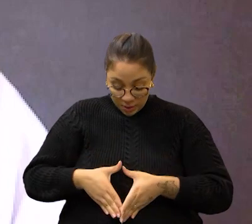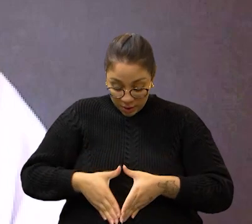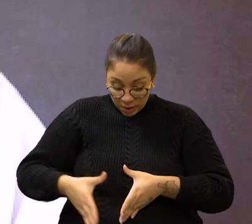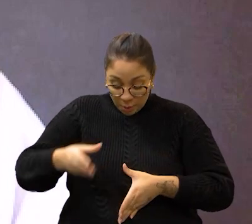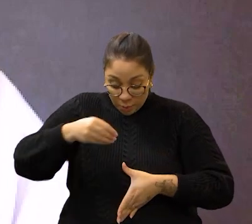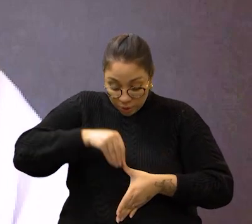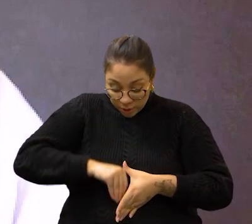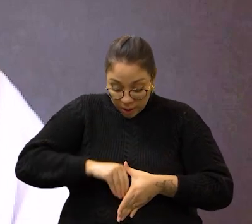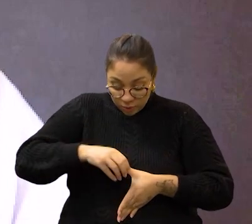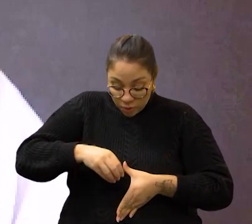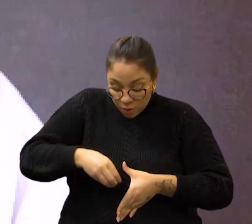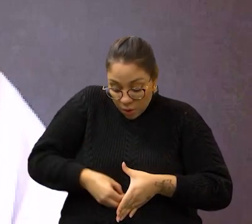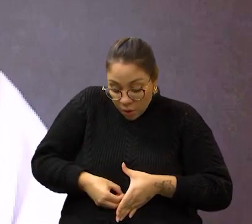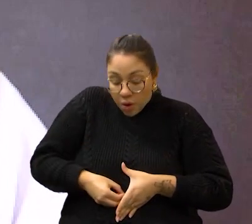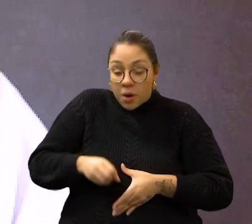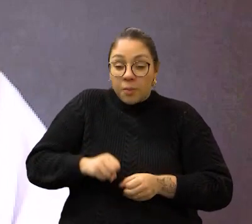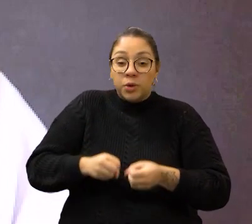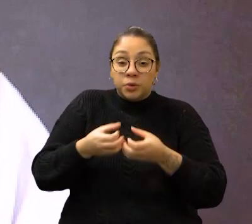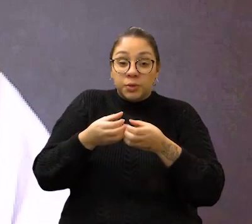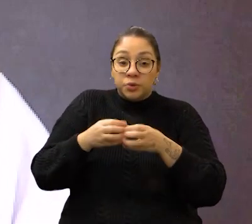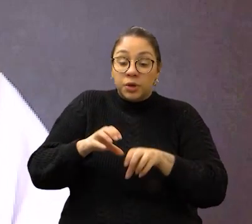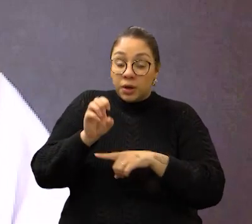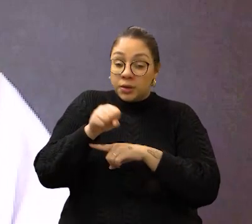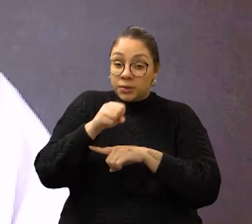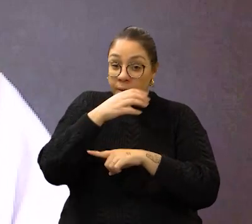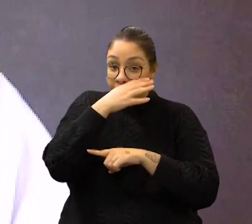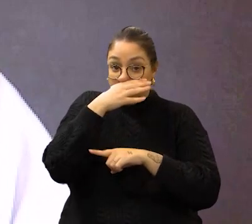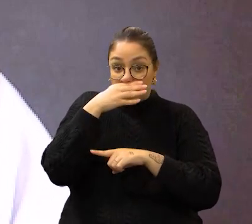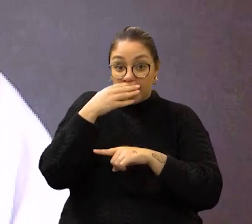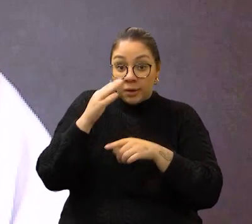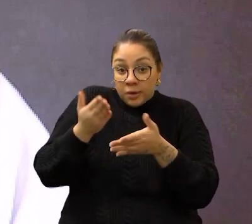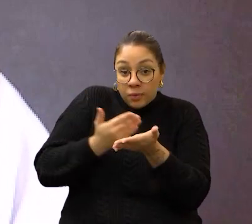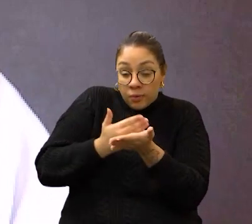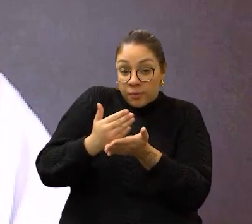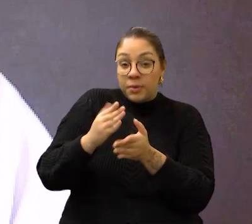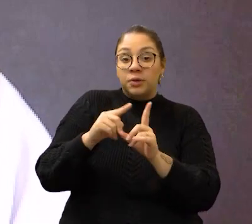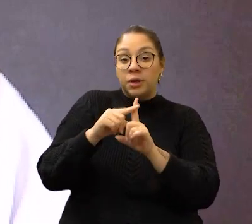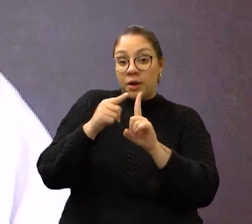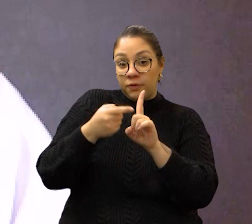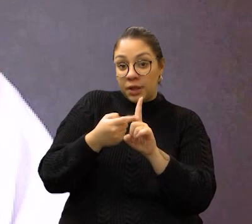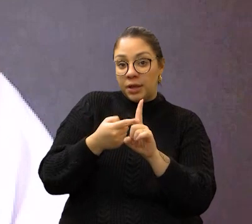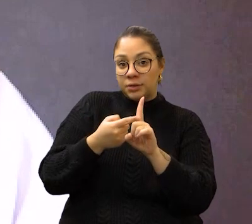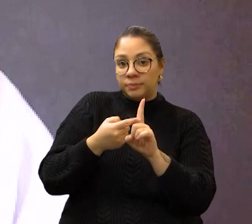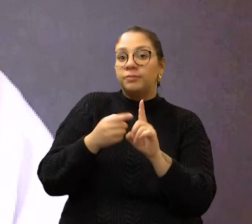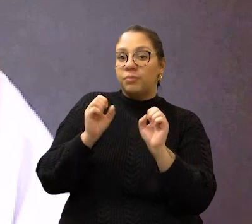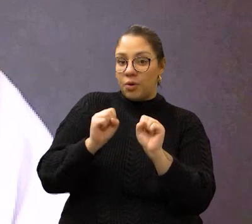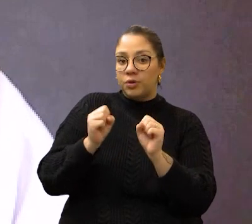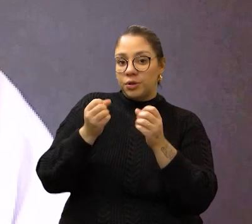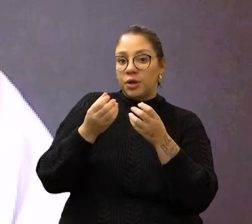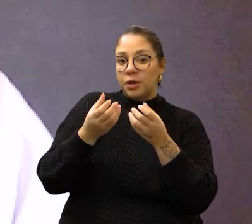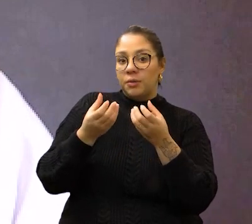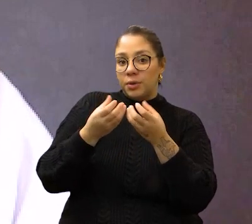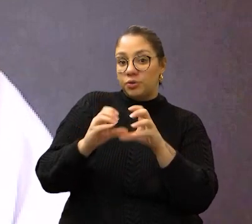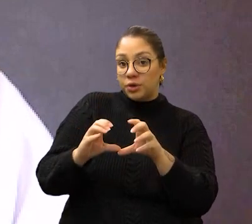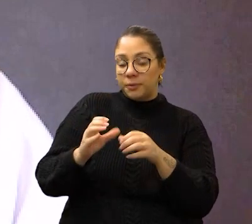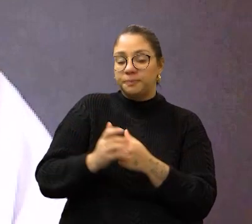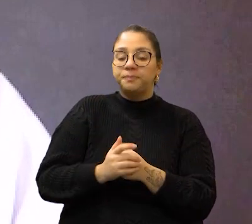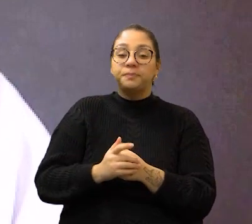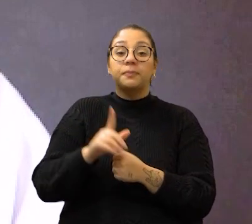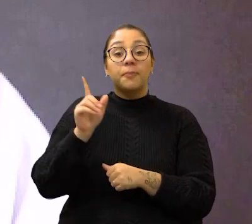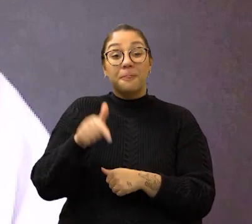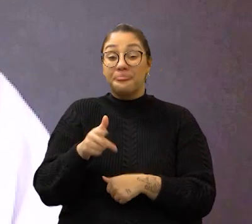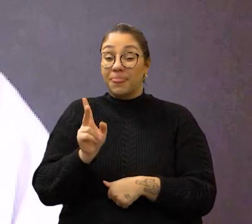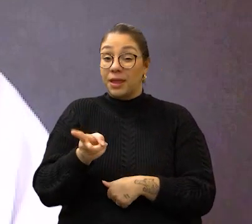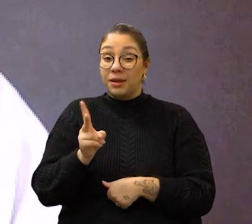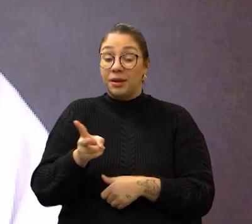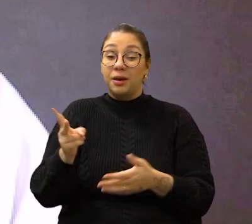cavidade uterina, ele pode prejudicar sim um início de gestação, a mulher engravidar. Então, é uma causa muito